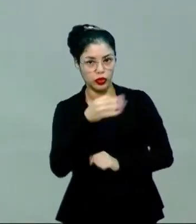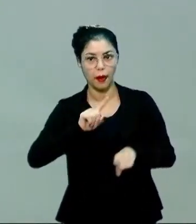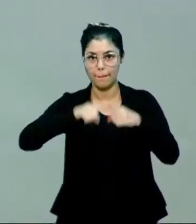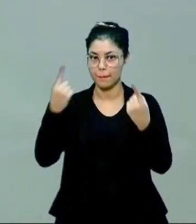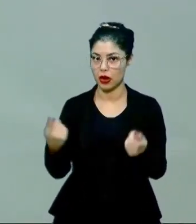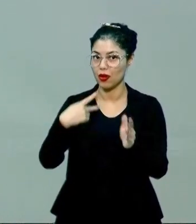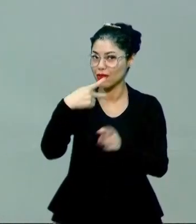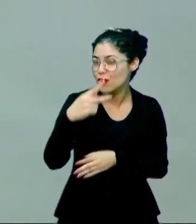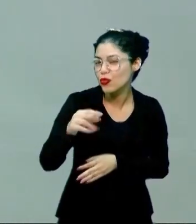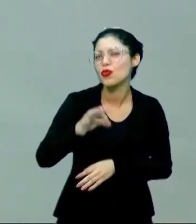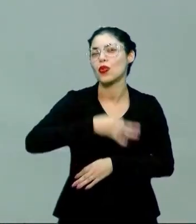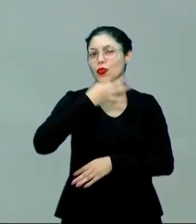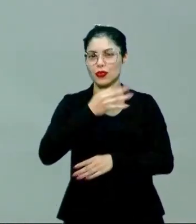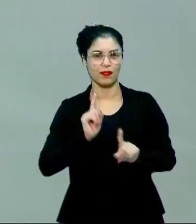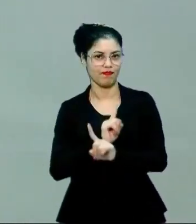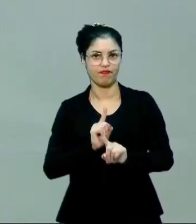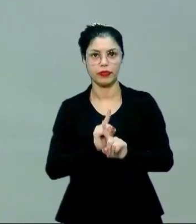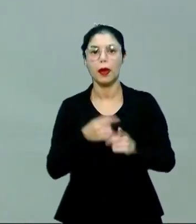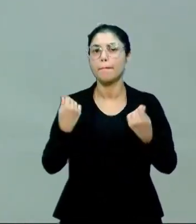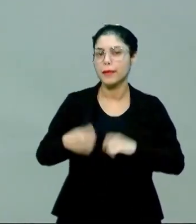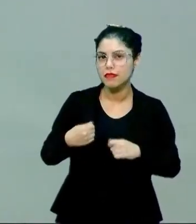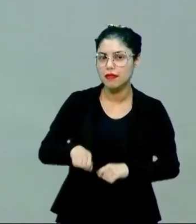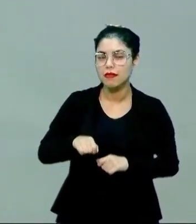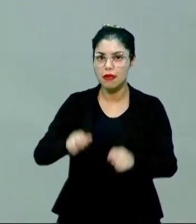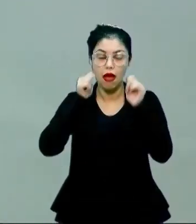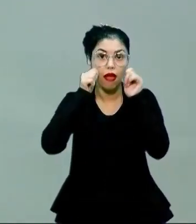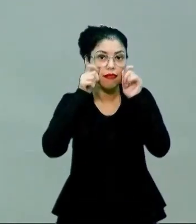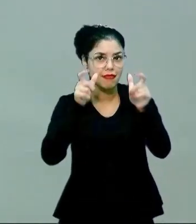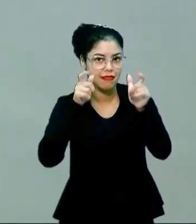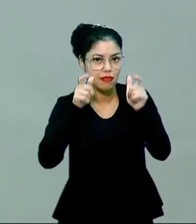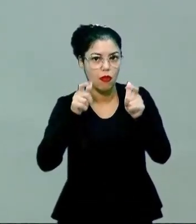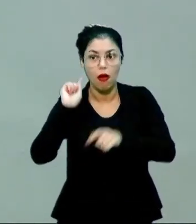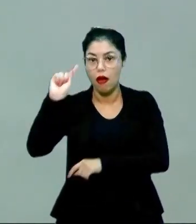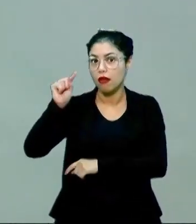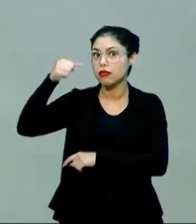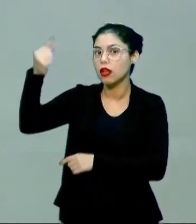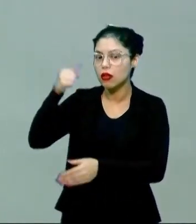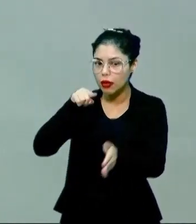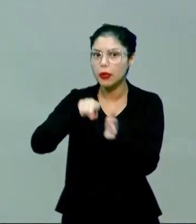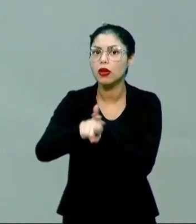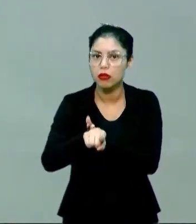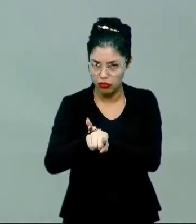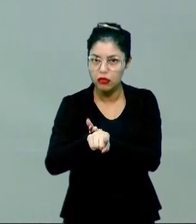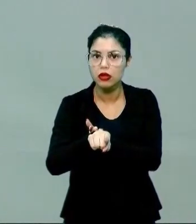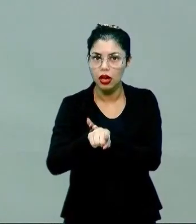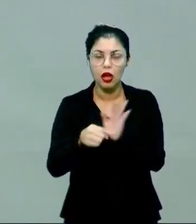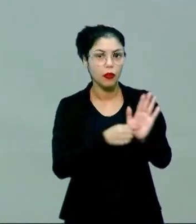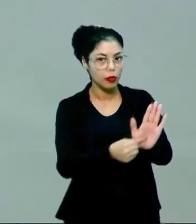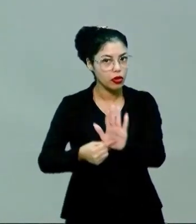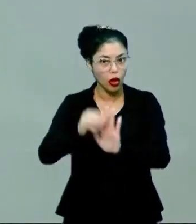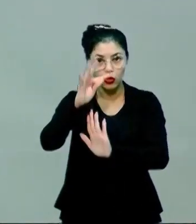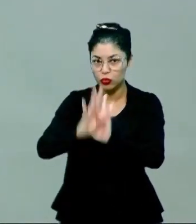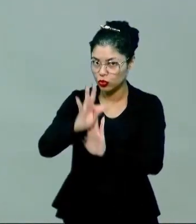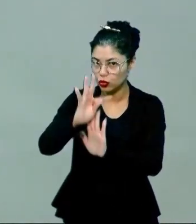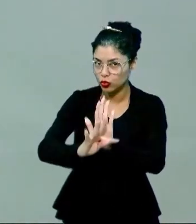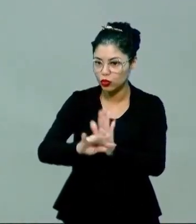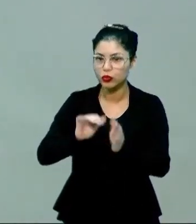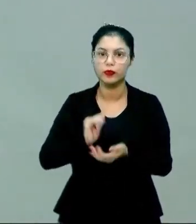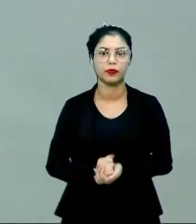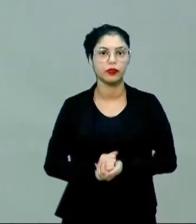não é essa opinião que vai valer. Você precisa se ater àquilo que a questão está mostrando para você, o texto,